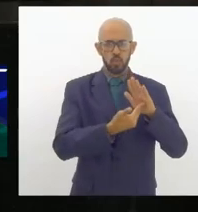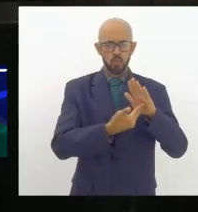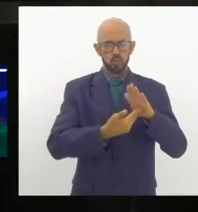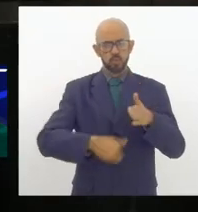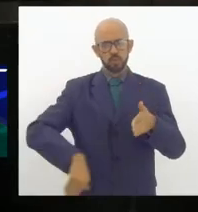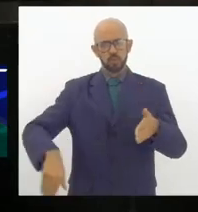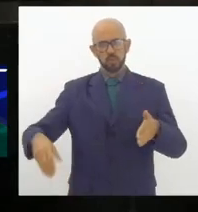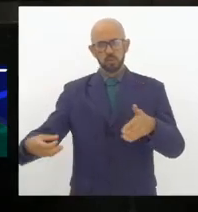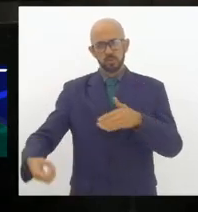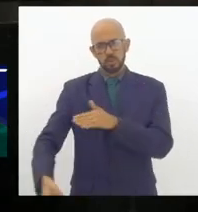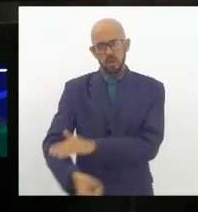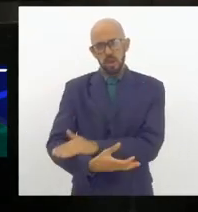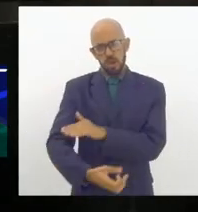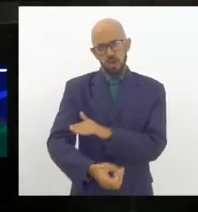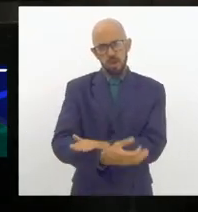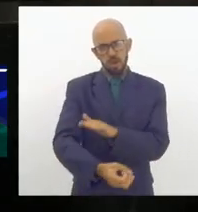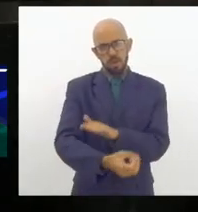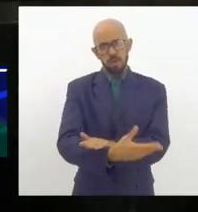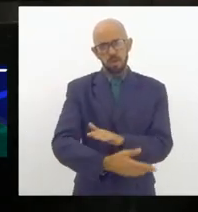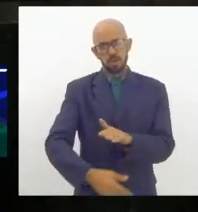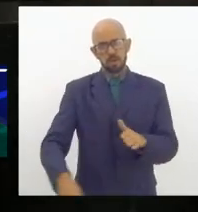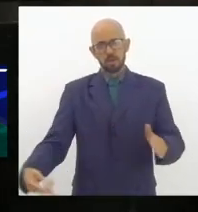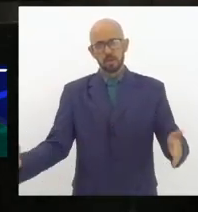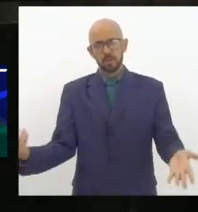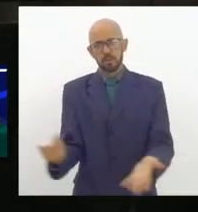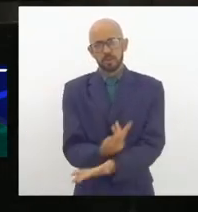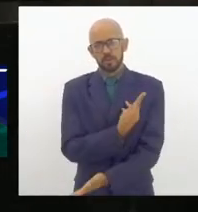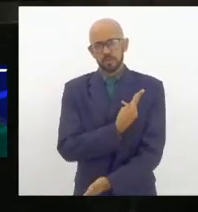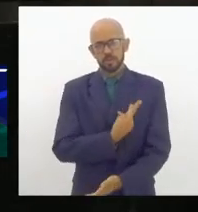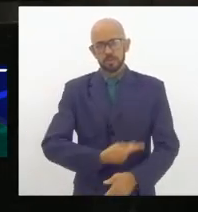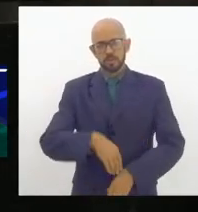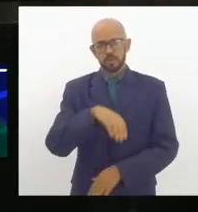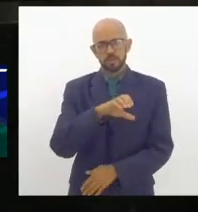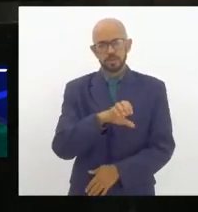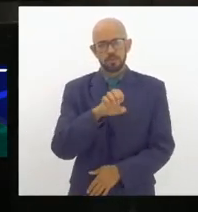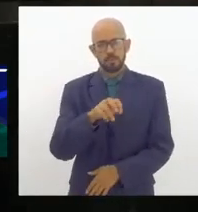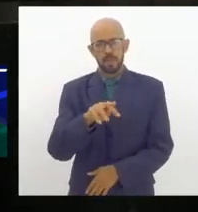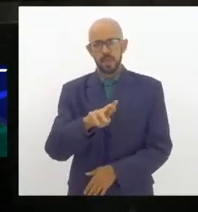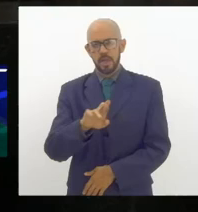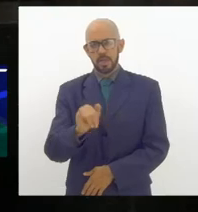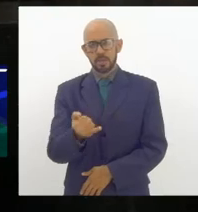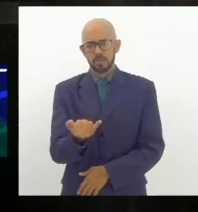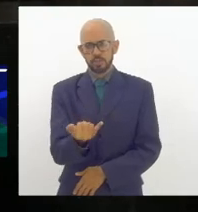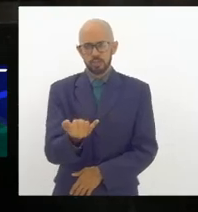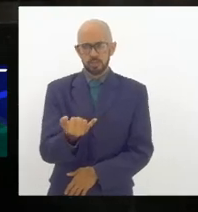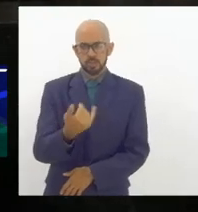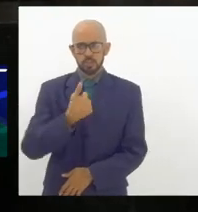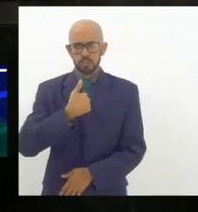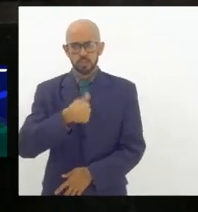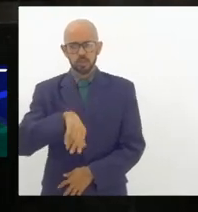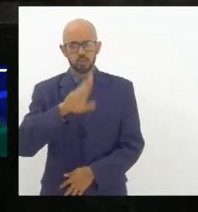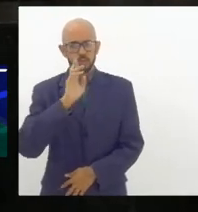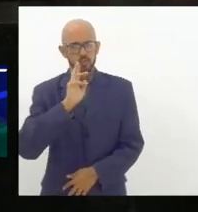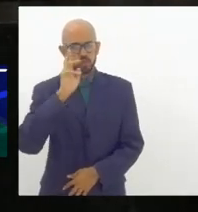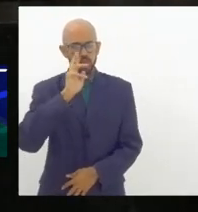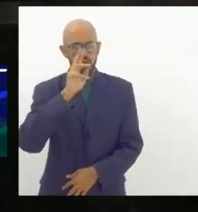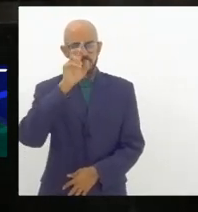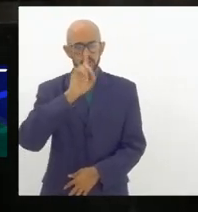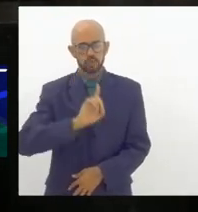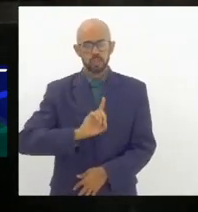as mazelas existentes no âmbito da ceperj do Qual o seu diretor-presidente